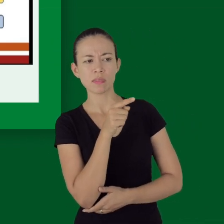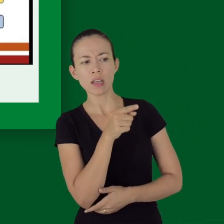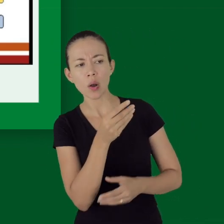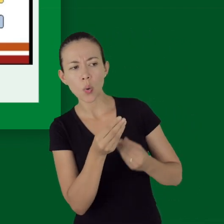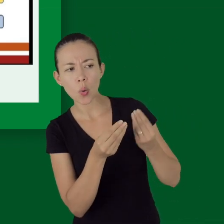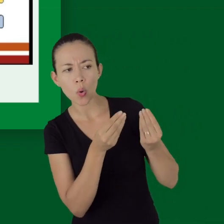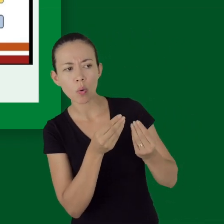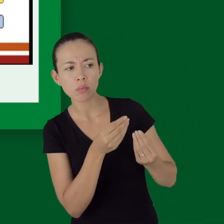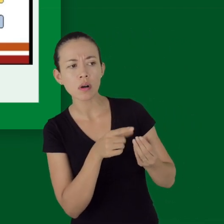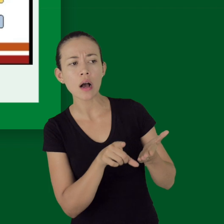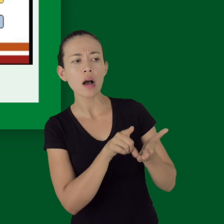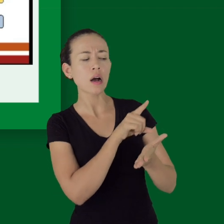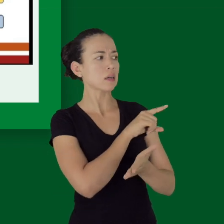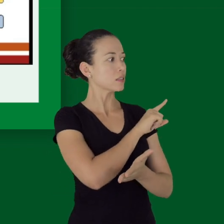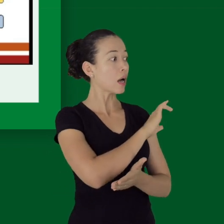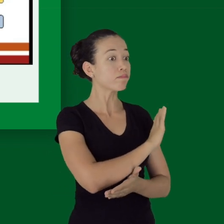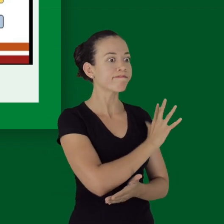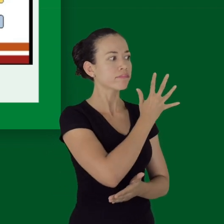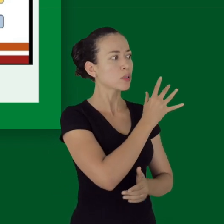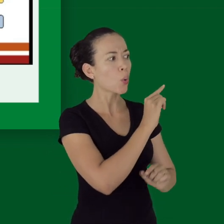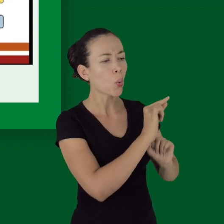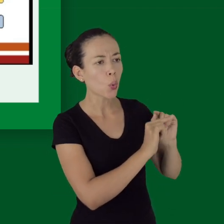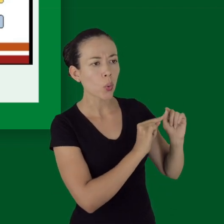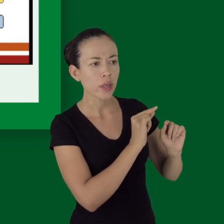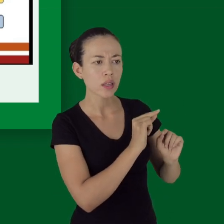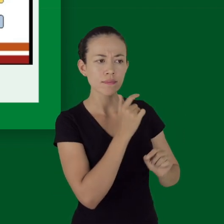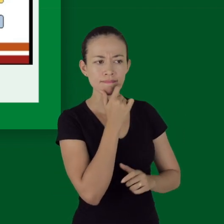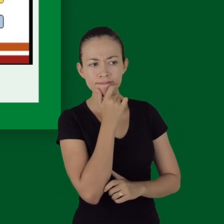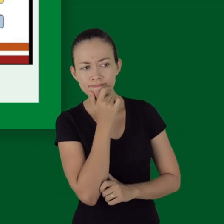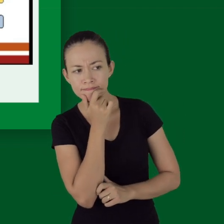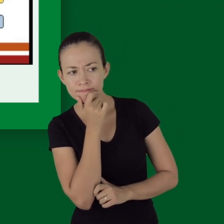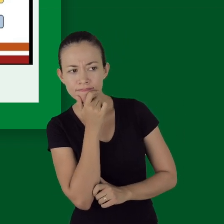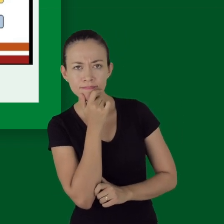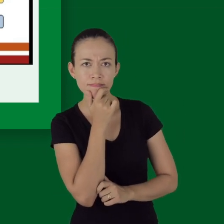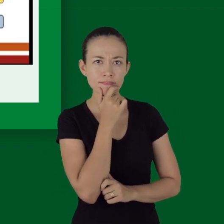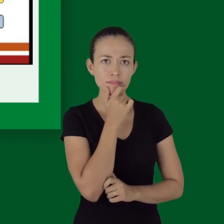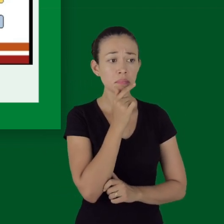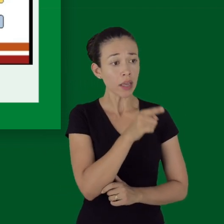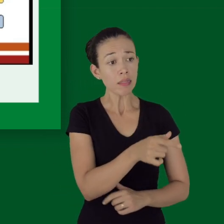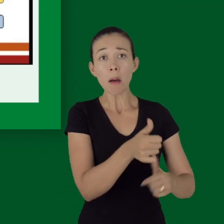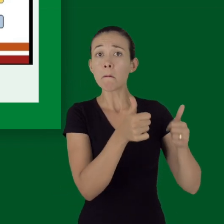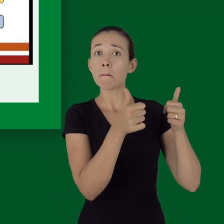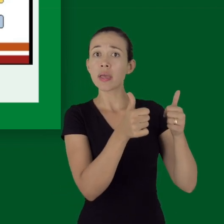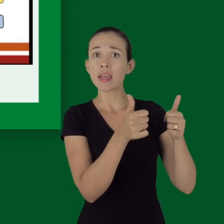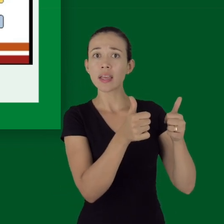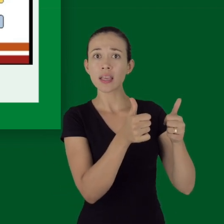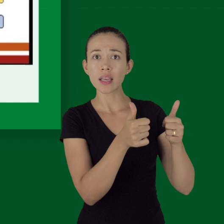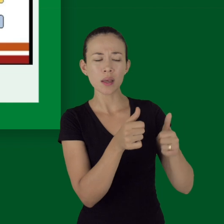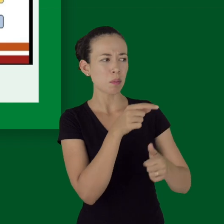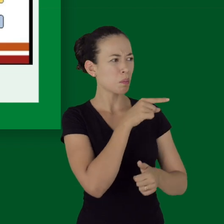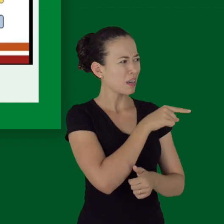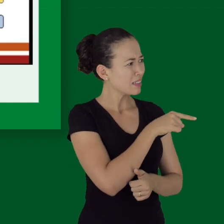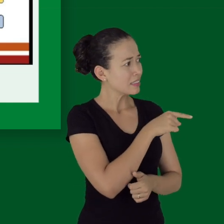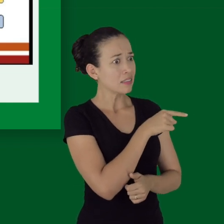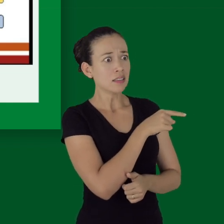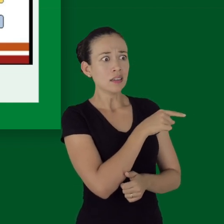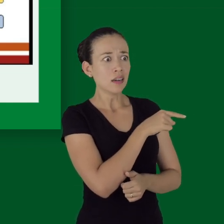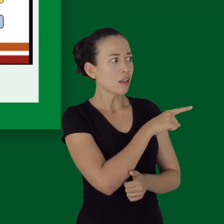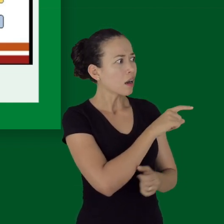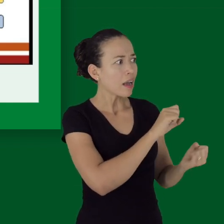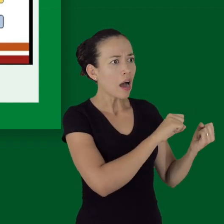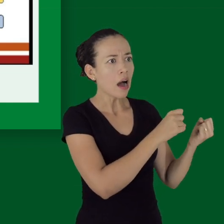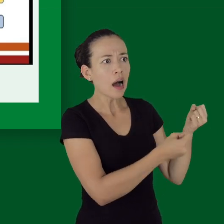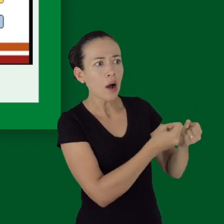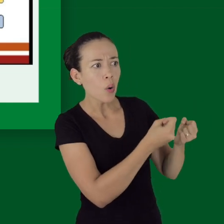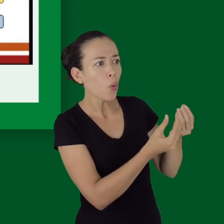O evento, a cinemática do trauma foi importante, ele ganha a restrição. E isso, às vezes, é uma grande